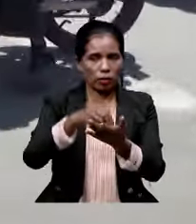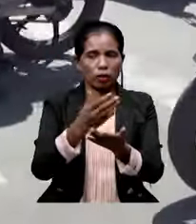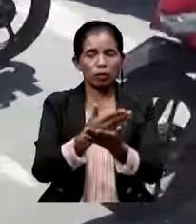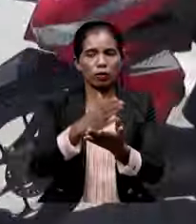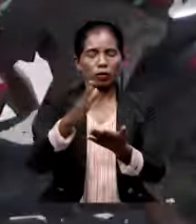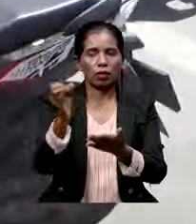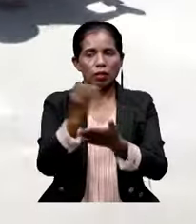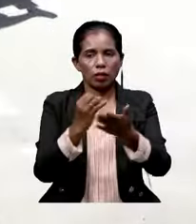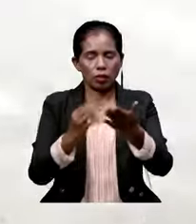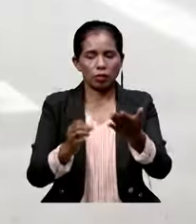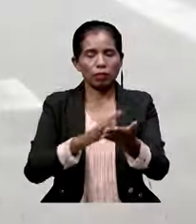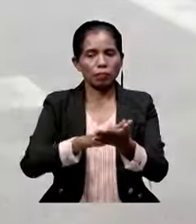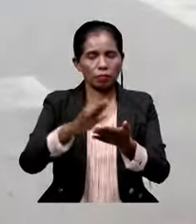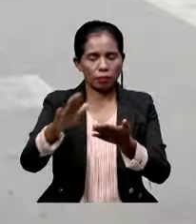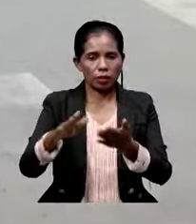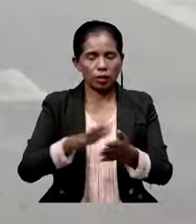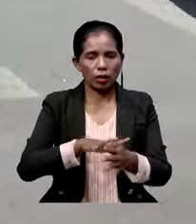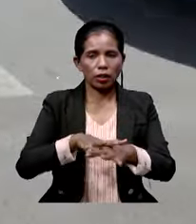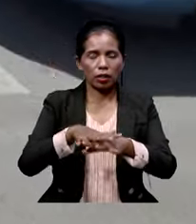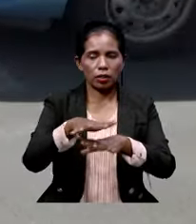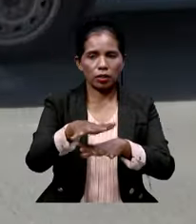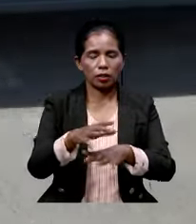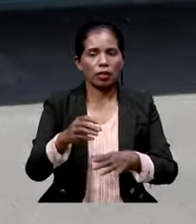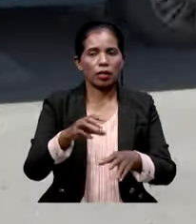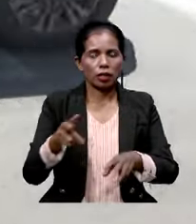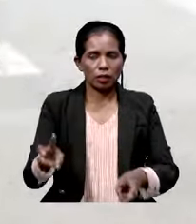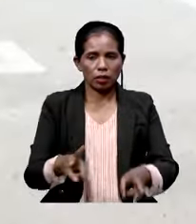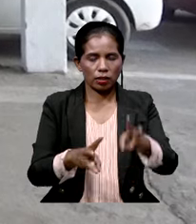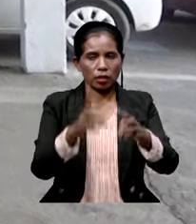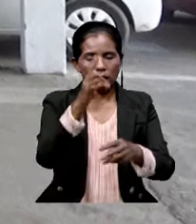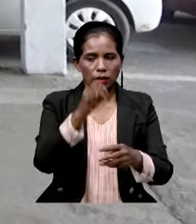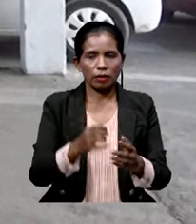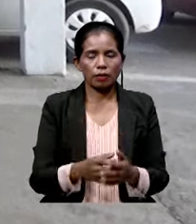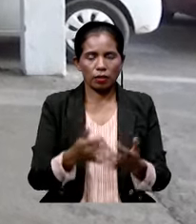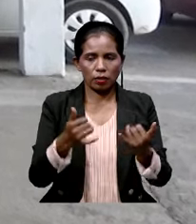tinta ho dipinta zebra cross no estrada sira ya capital dili. Ya ami sida